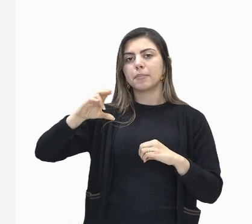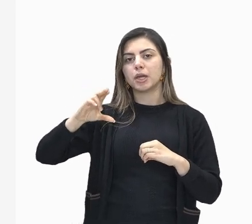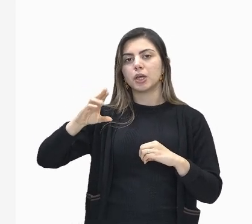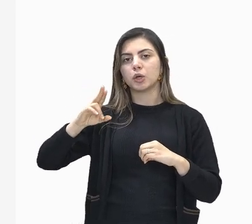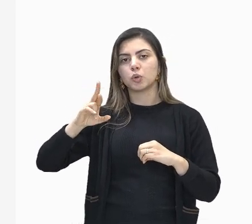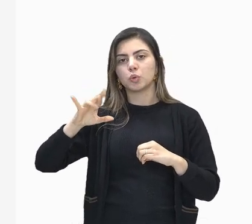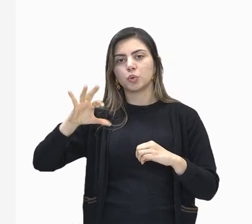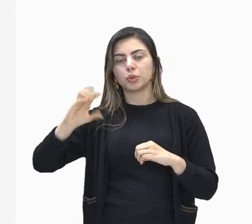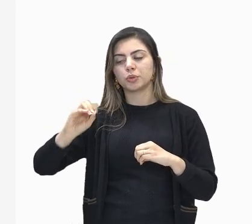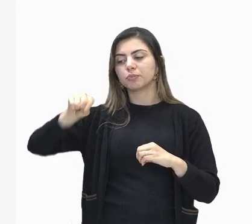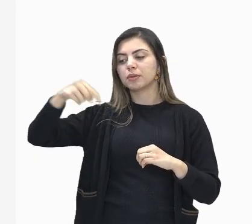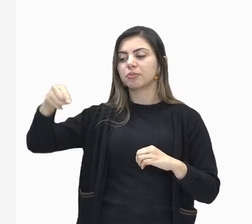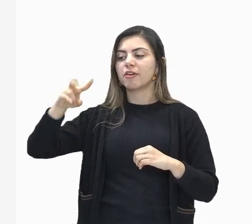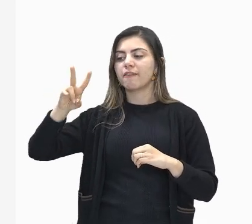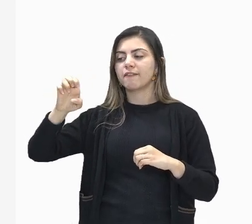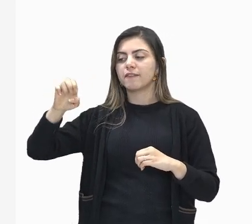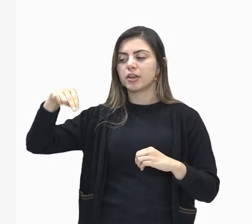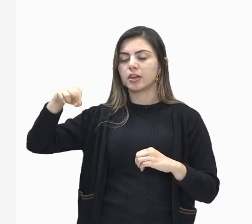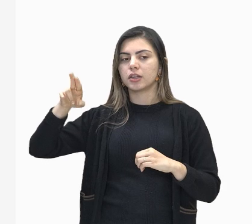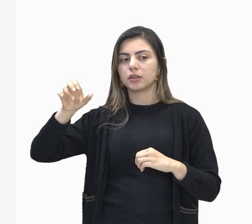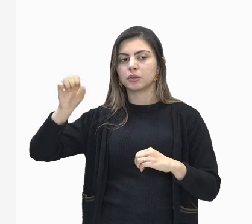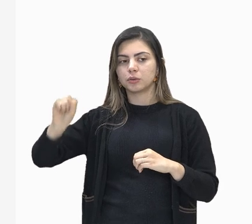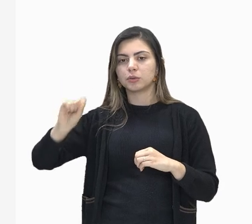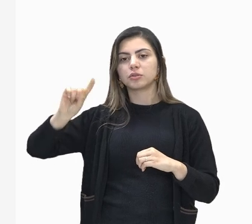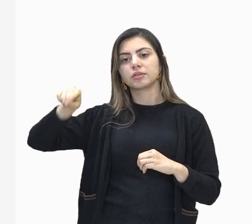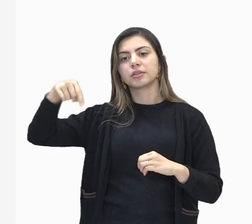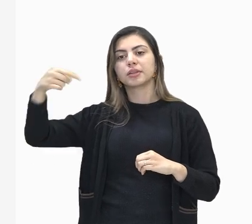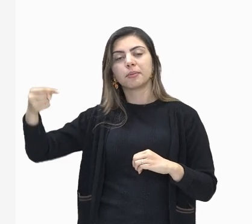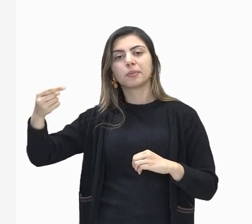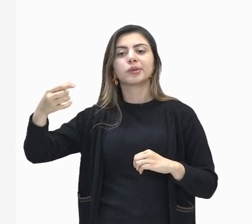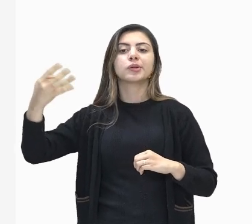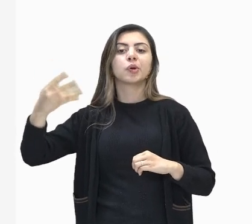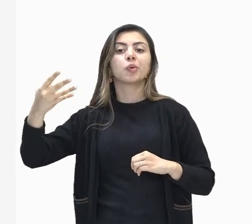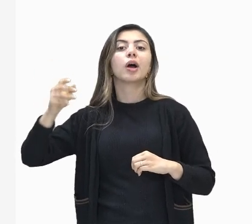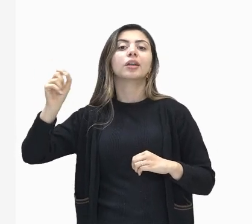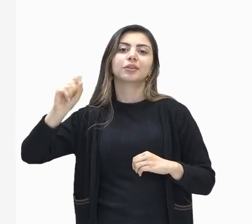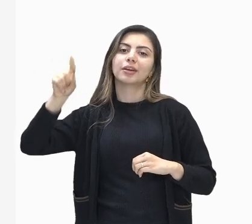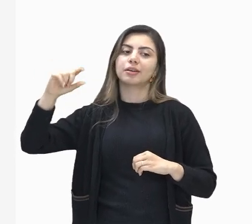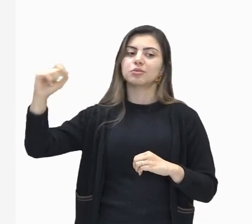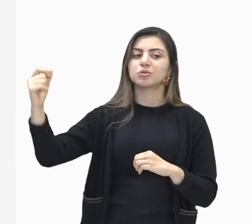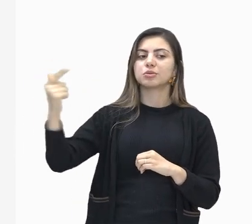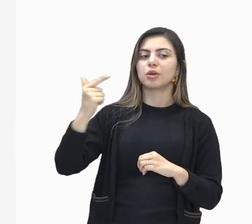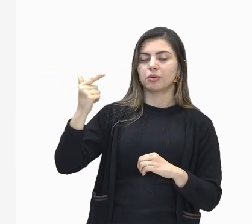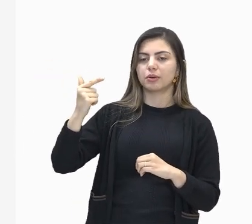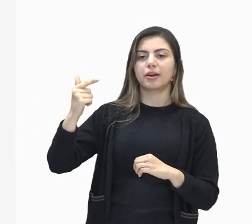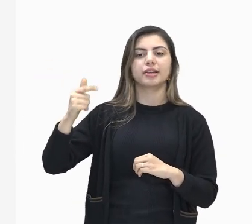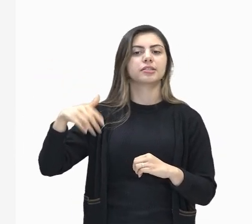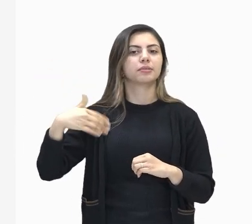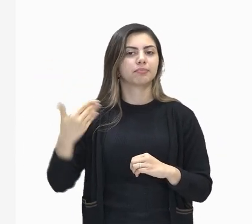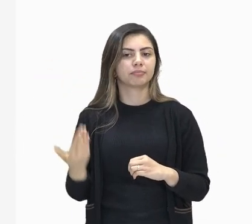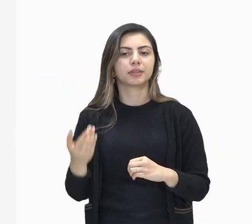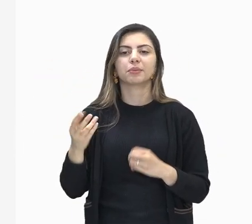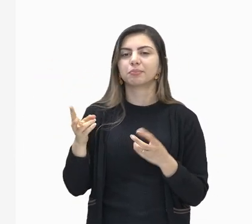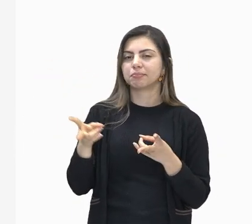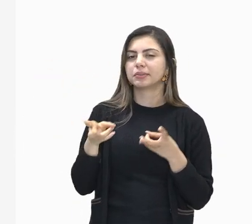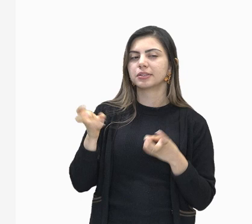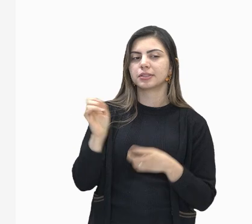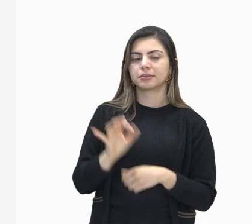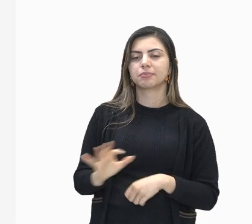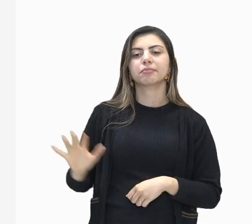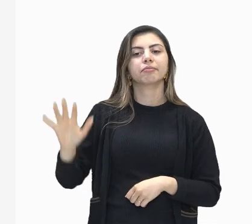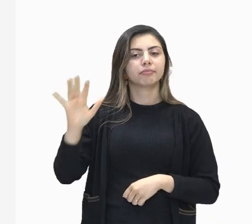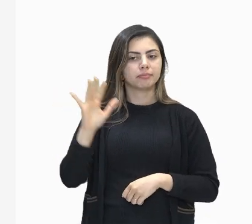Vênus, só então apareceu a quarta esfera, que era o Sol, né? E você vê na imagem também